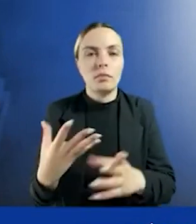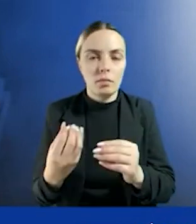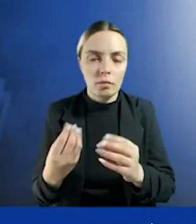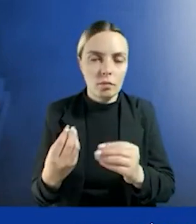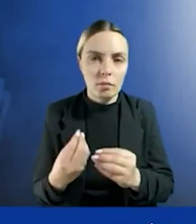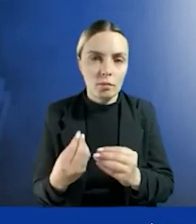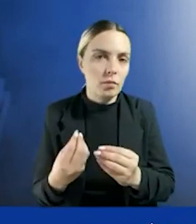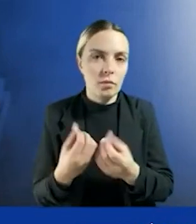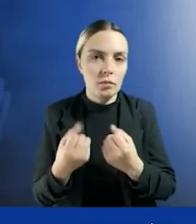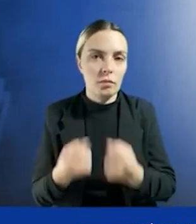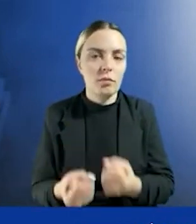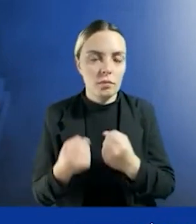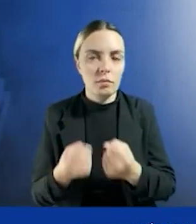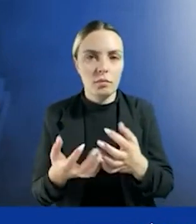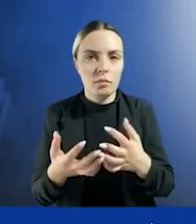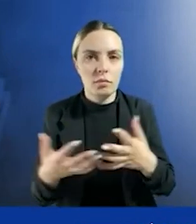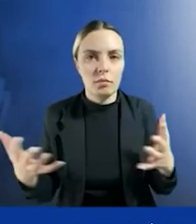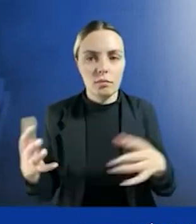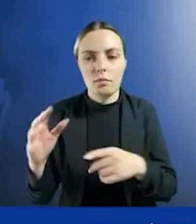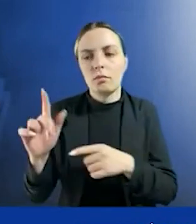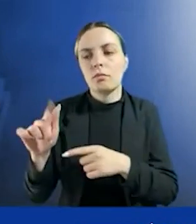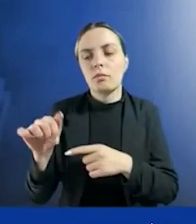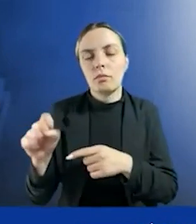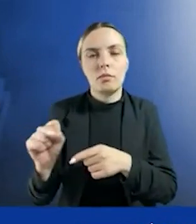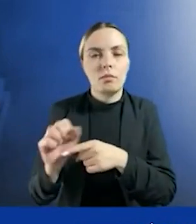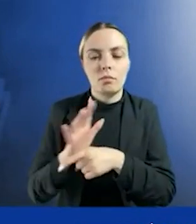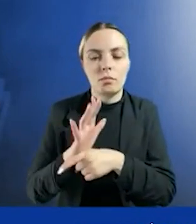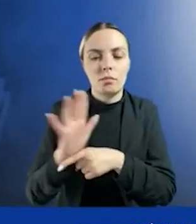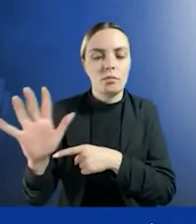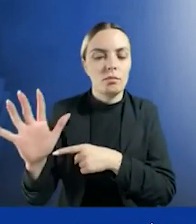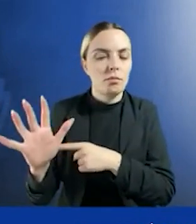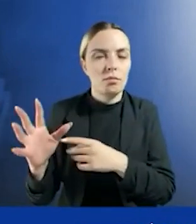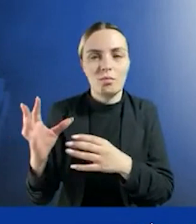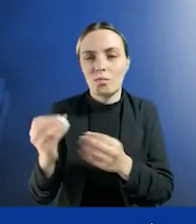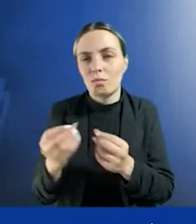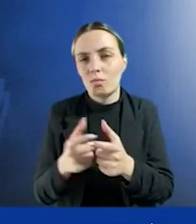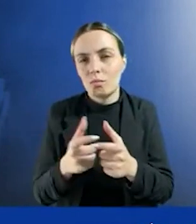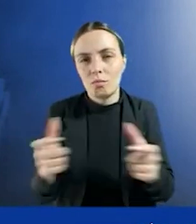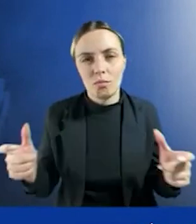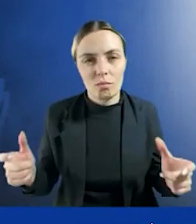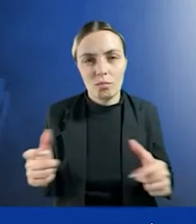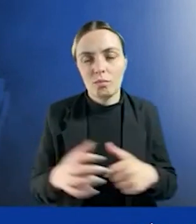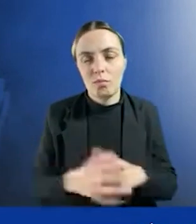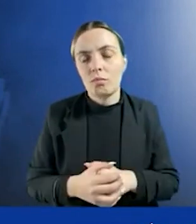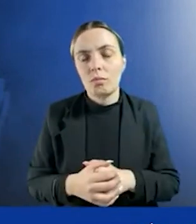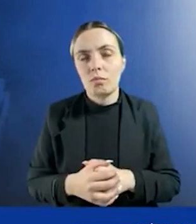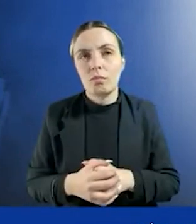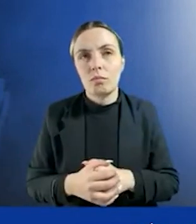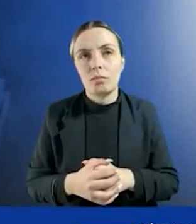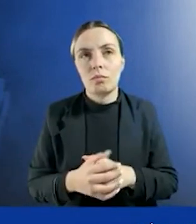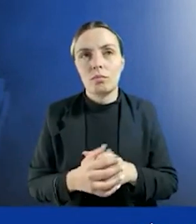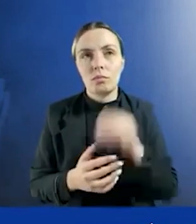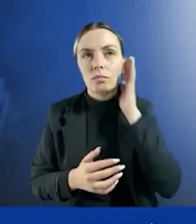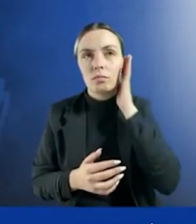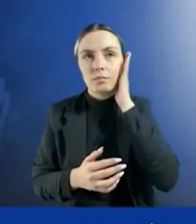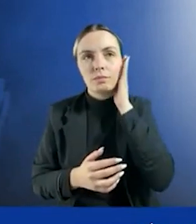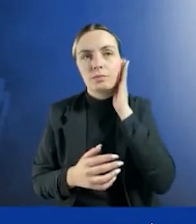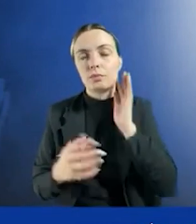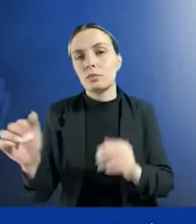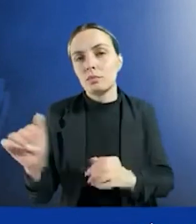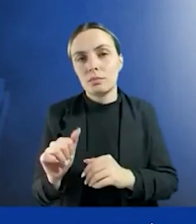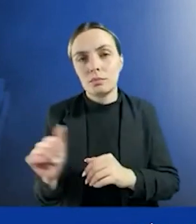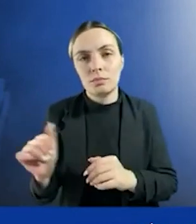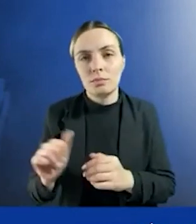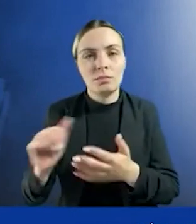gases de efeito estufa também é uma contribuição enorme. A maior parte dos países, incluindo aqui a Argentina, Colômbia, Costa